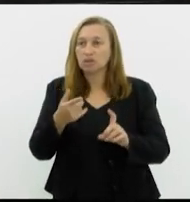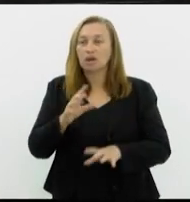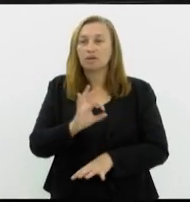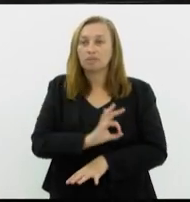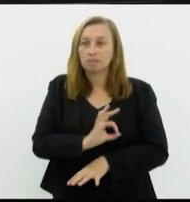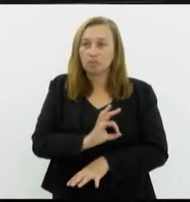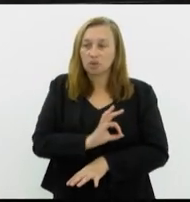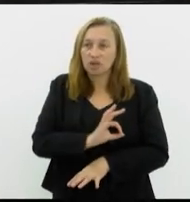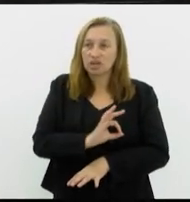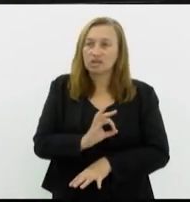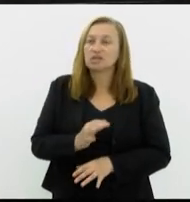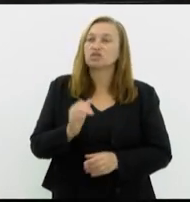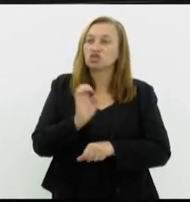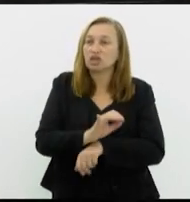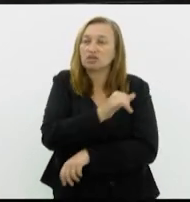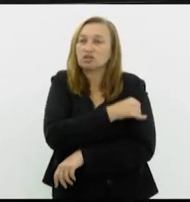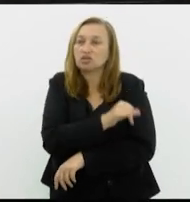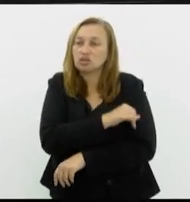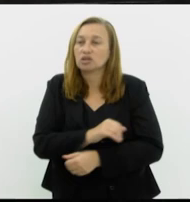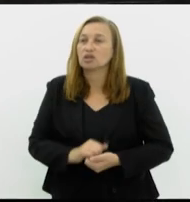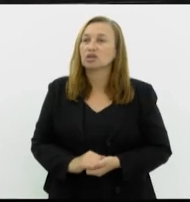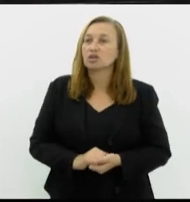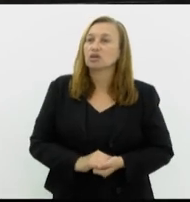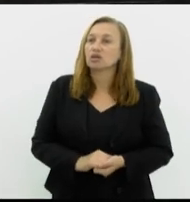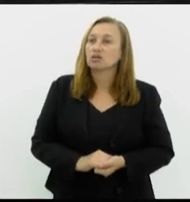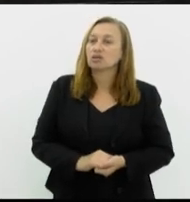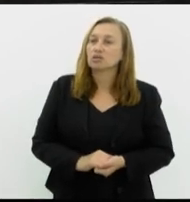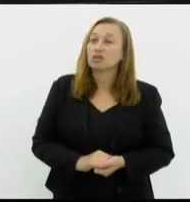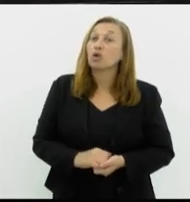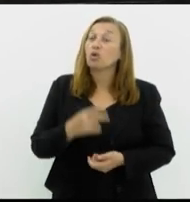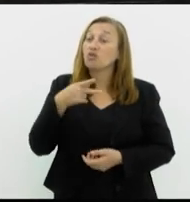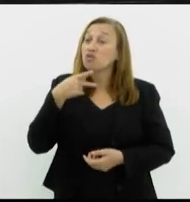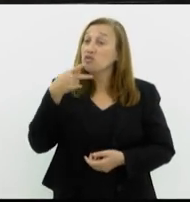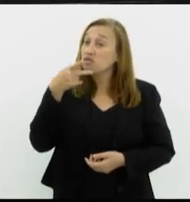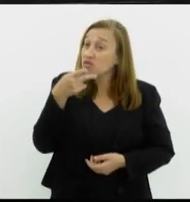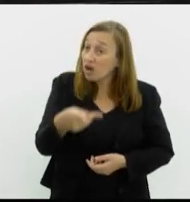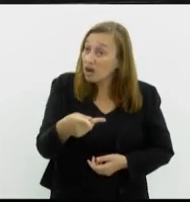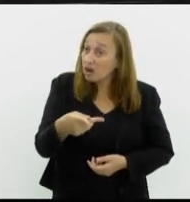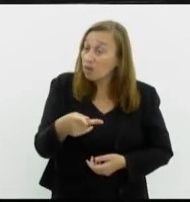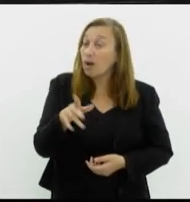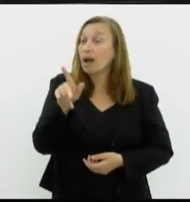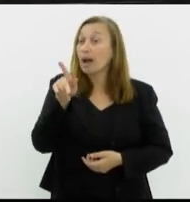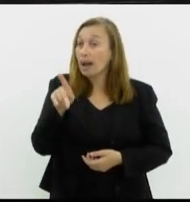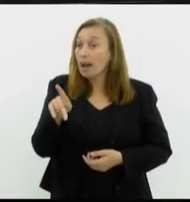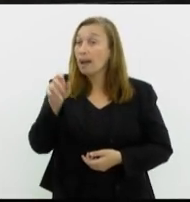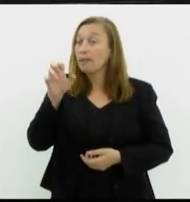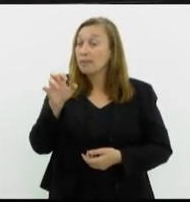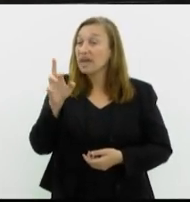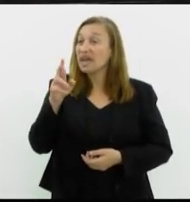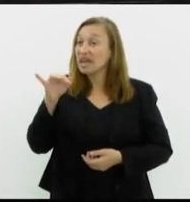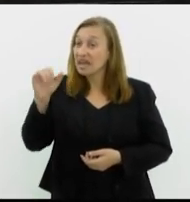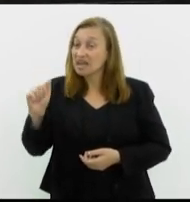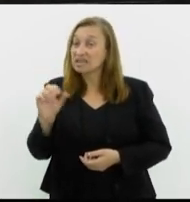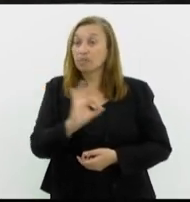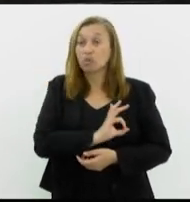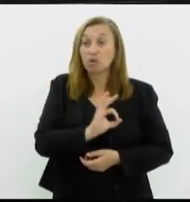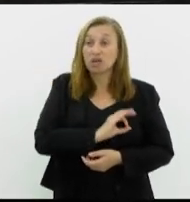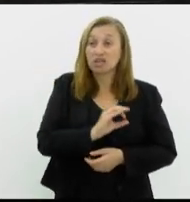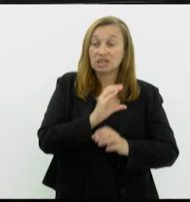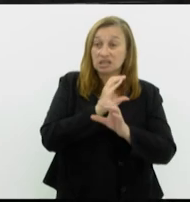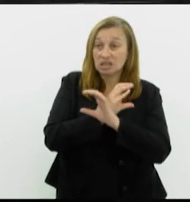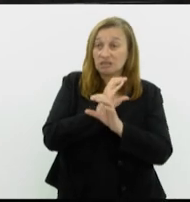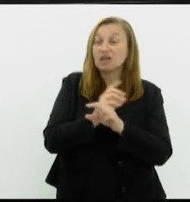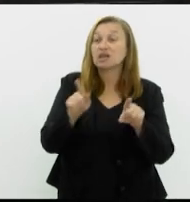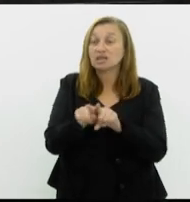Estado do Rio de Janeiro, conforme afirmou a perícia da Polícia Civil e a investigação feita